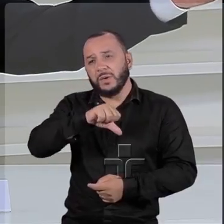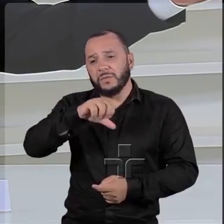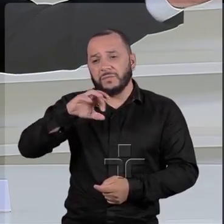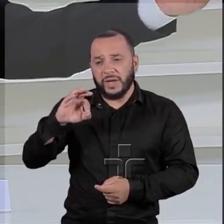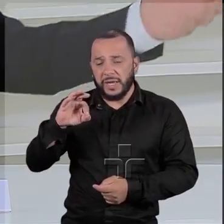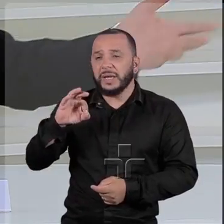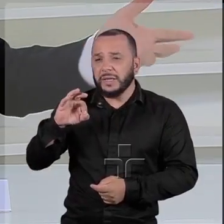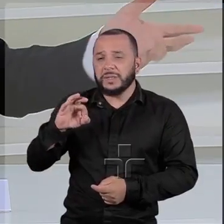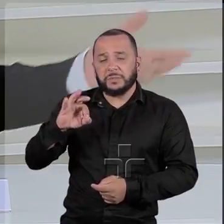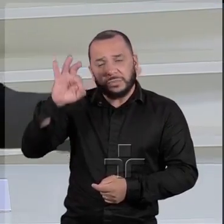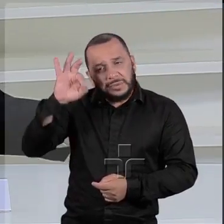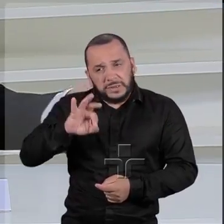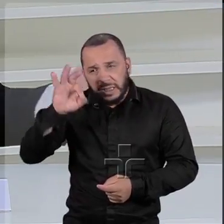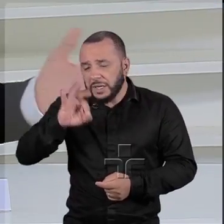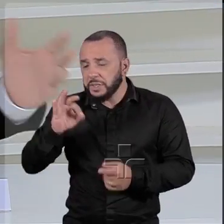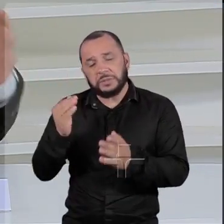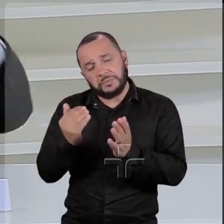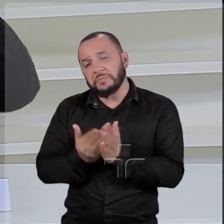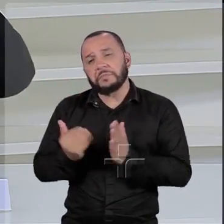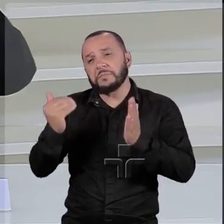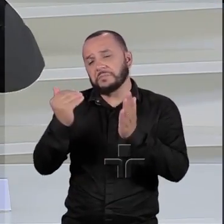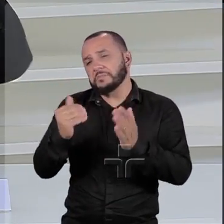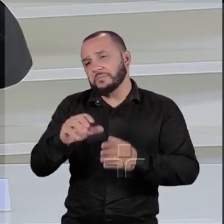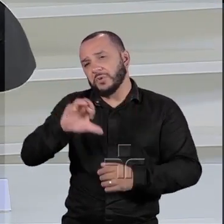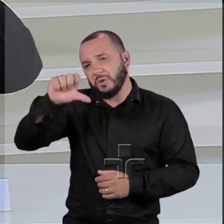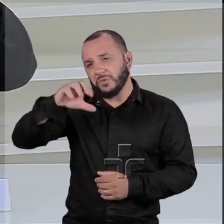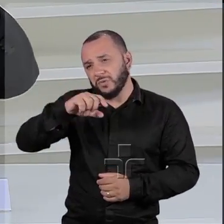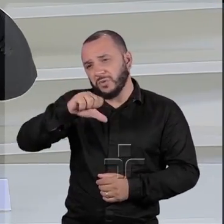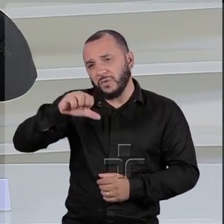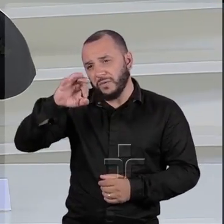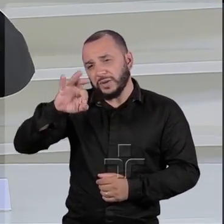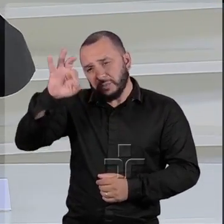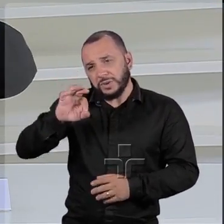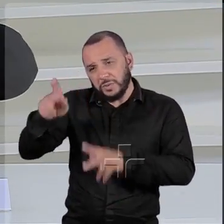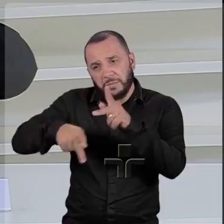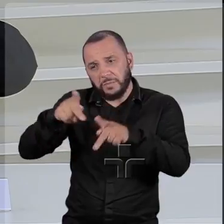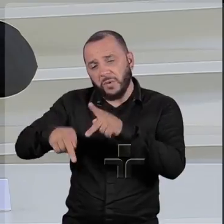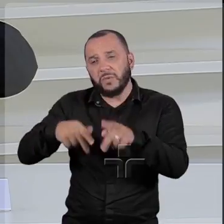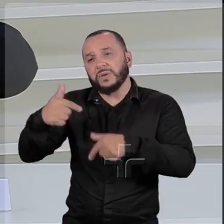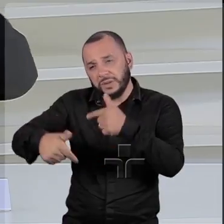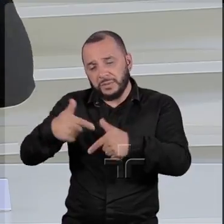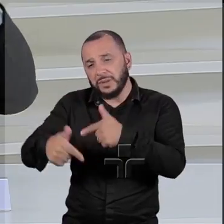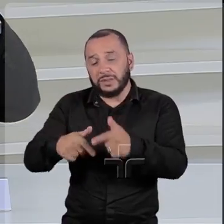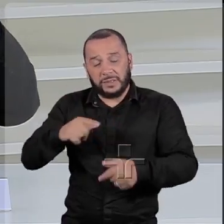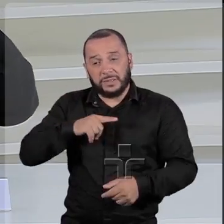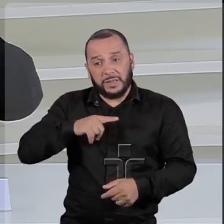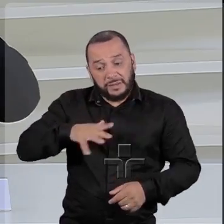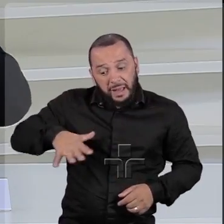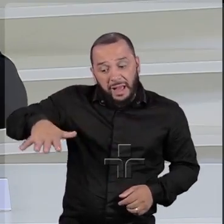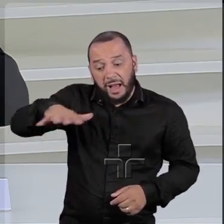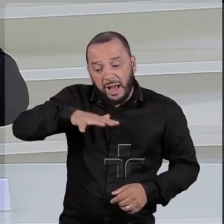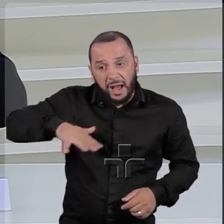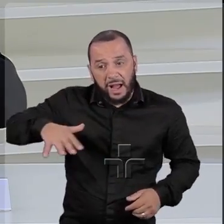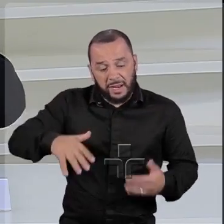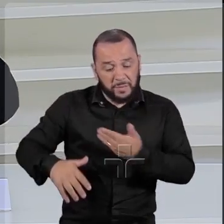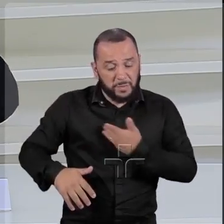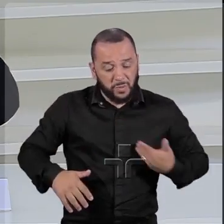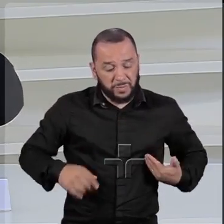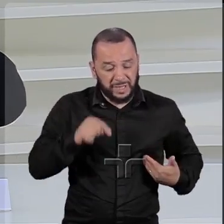por cento da população economicamente ativa. Então, na foto, o setor público está muito ruim. No filme, quem fica